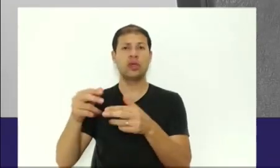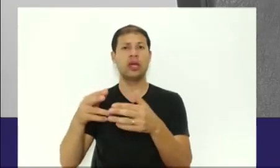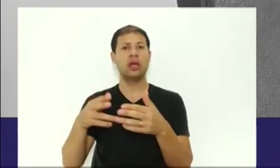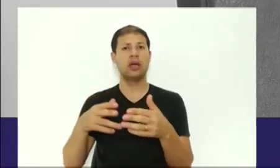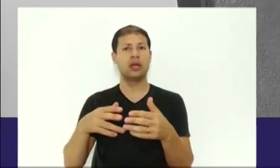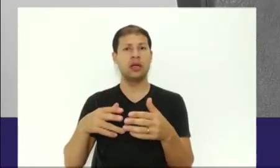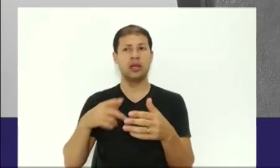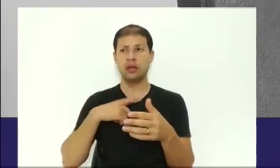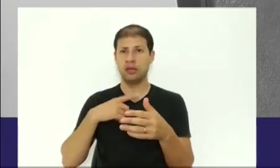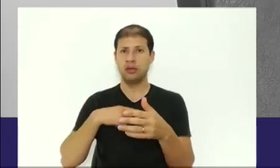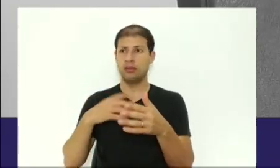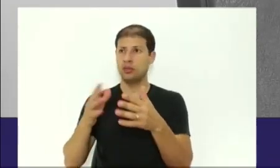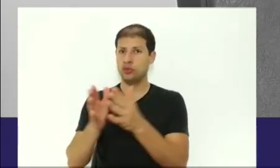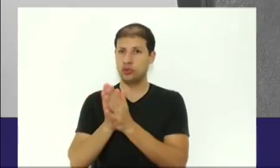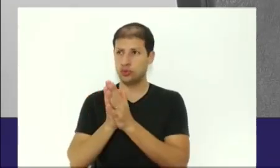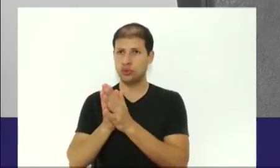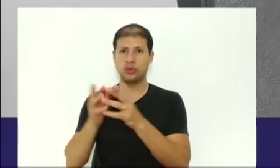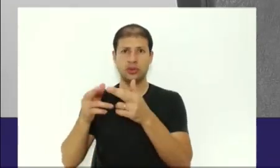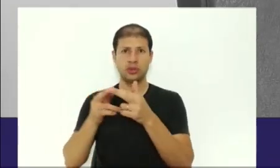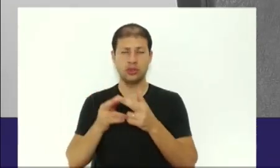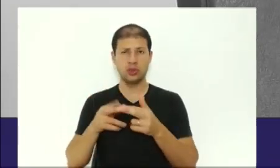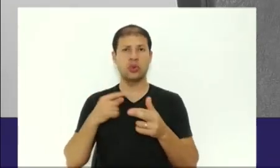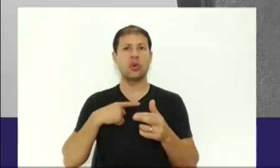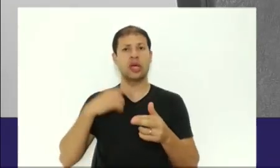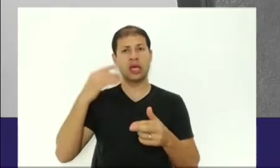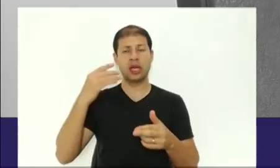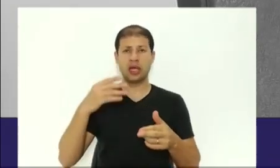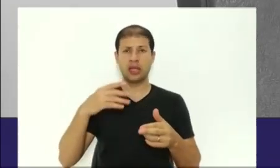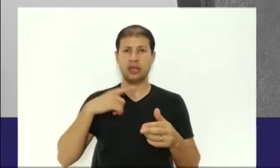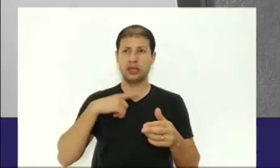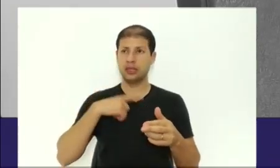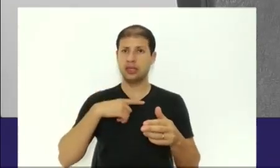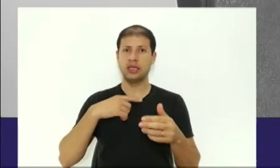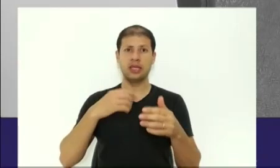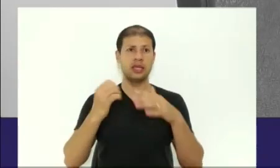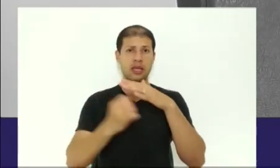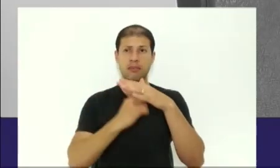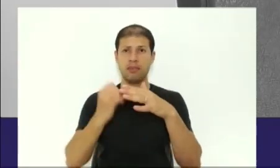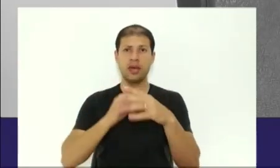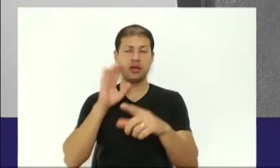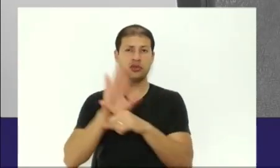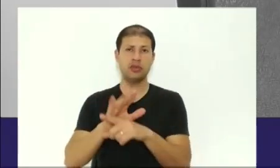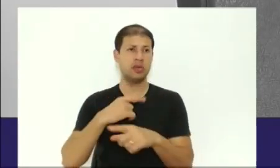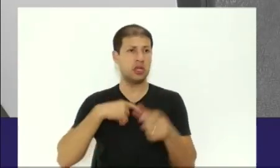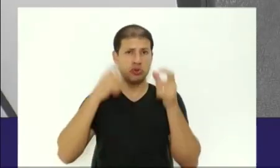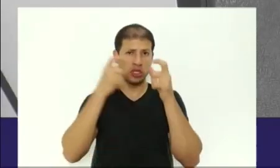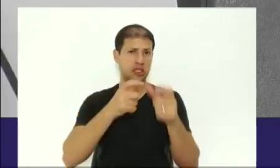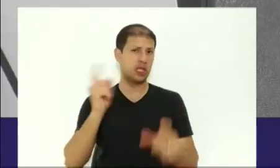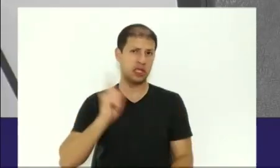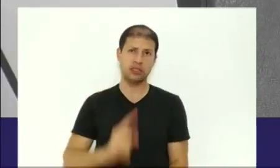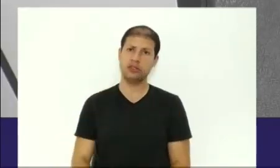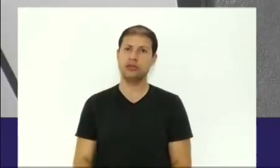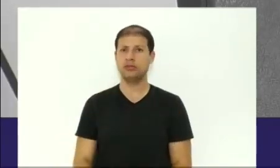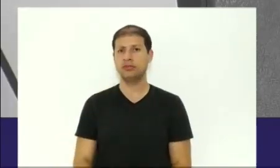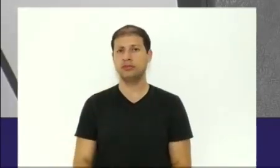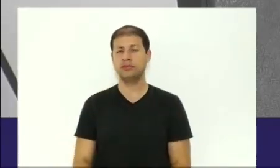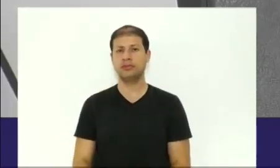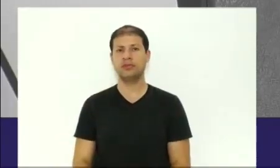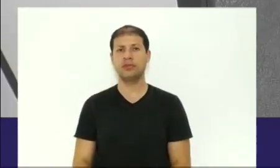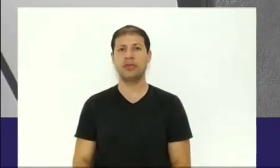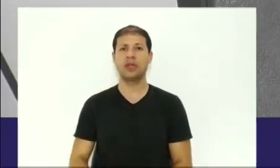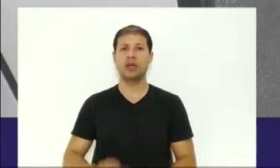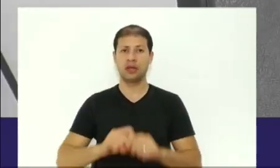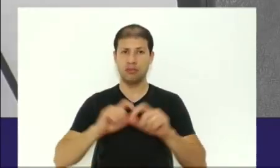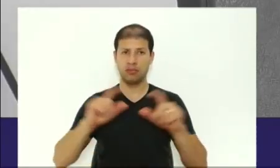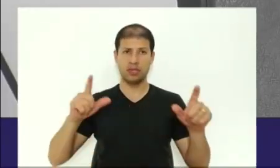a atender as linhas da então empresa, mas não apresentou interesse em operar a linha. A reativação da